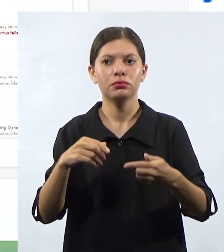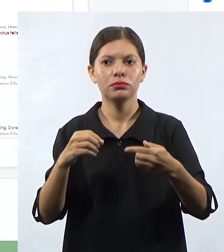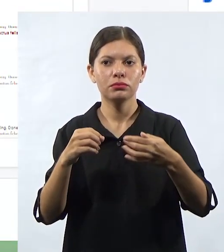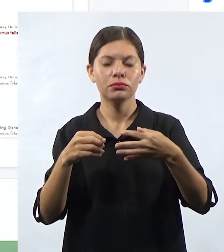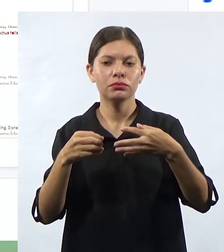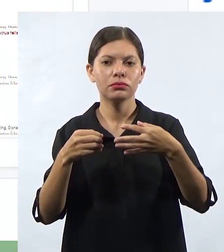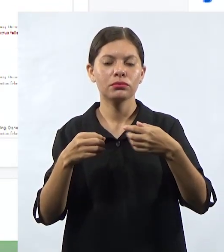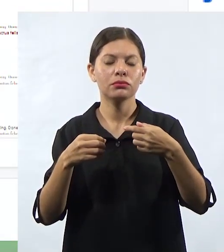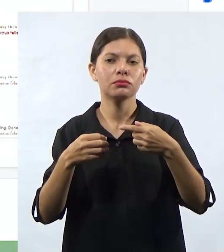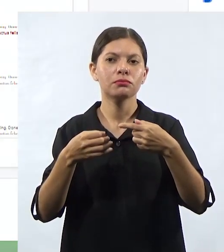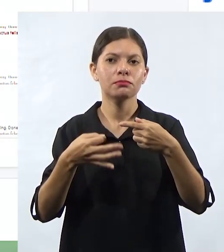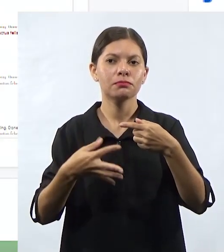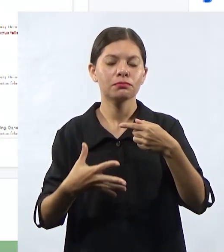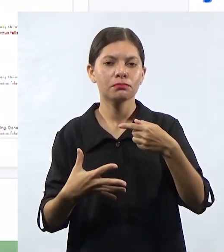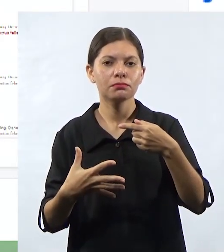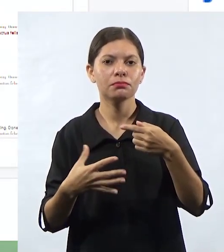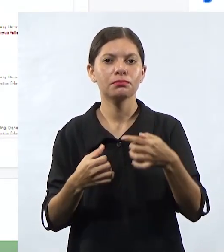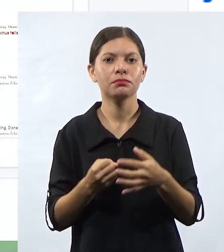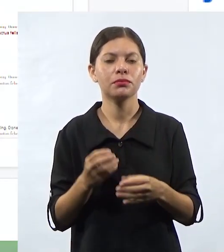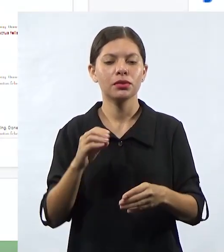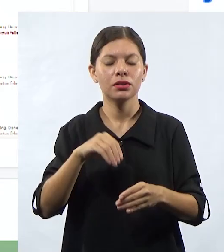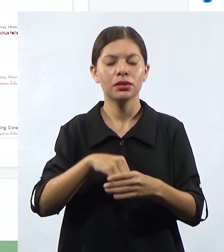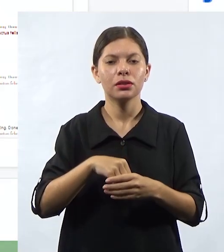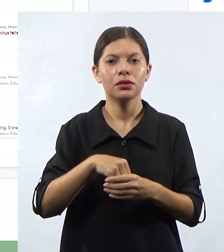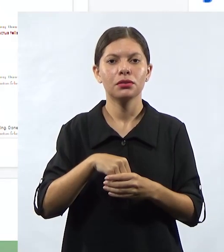recursos também dentro do